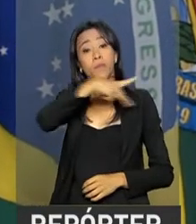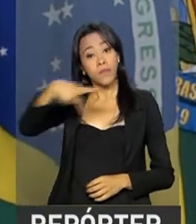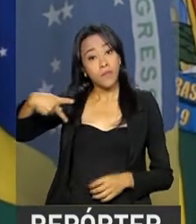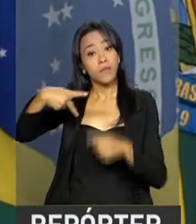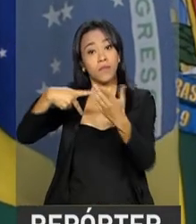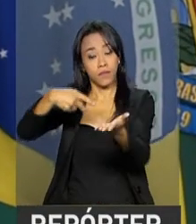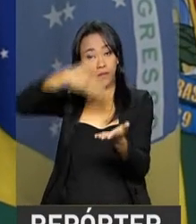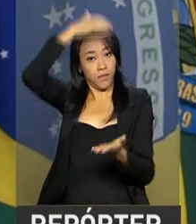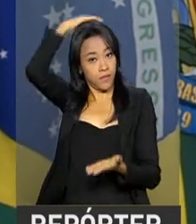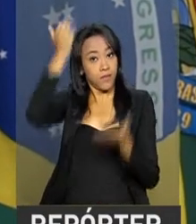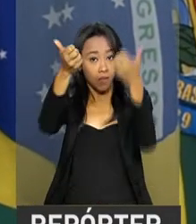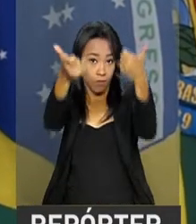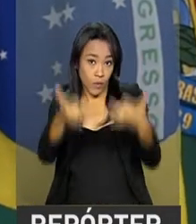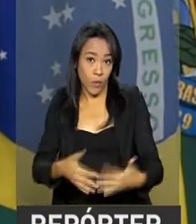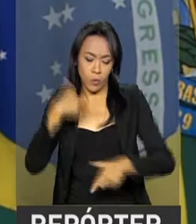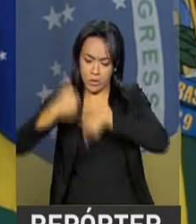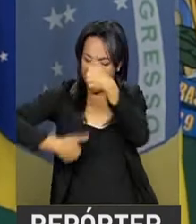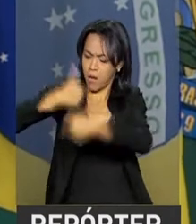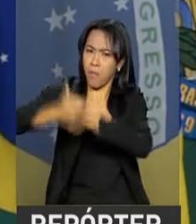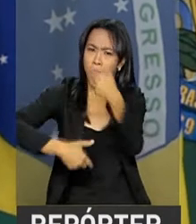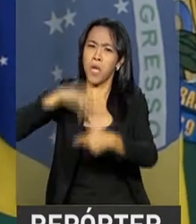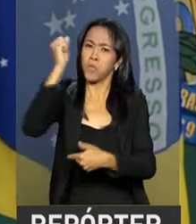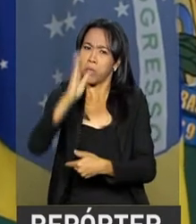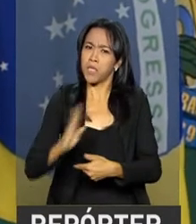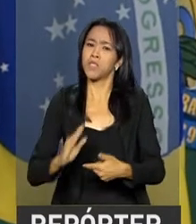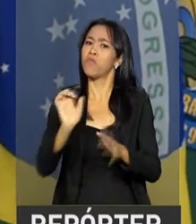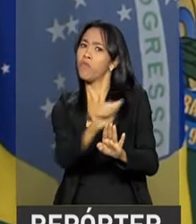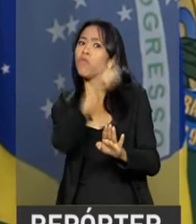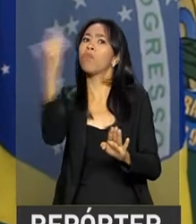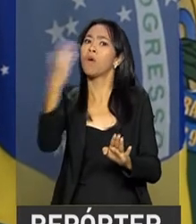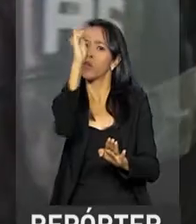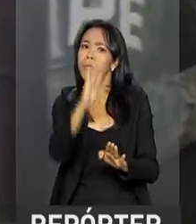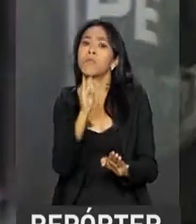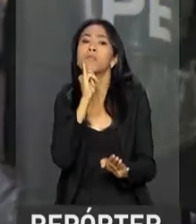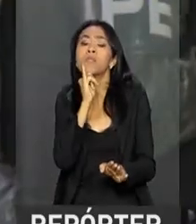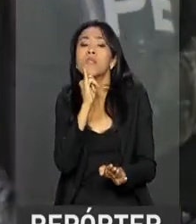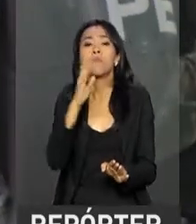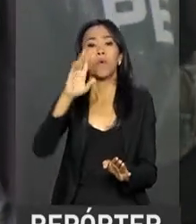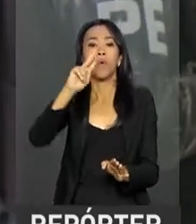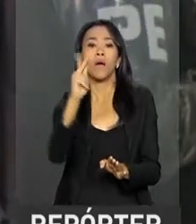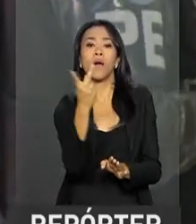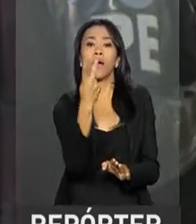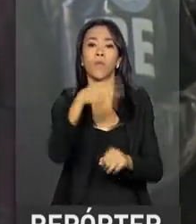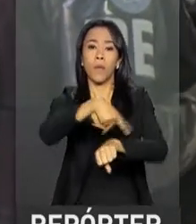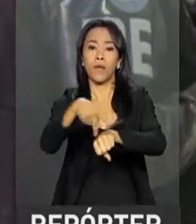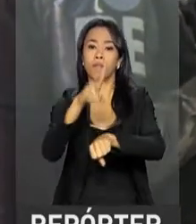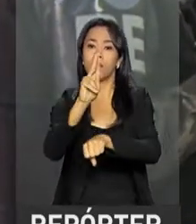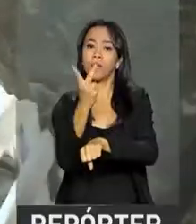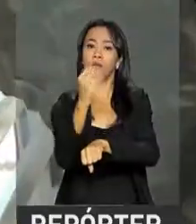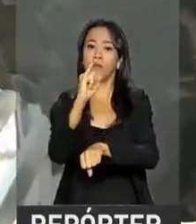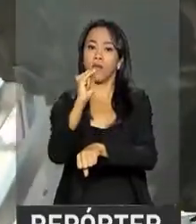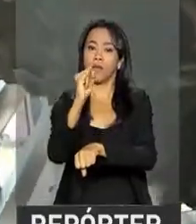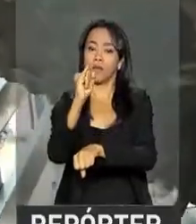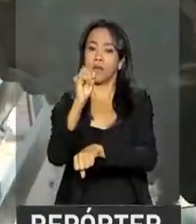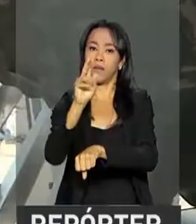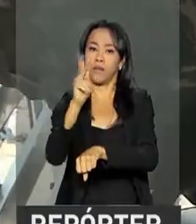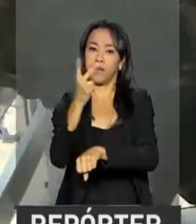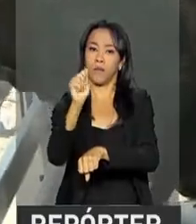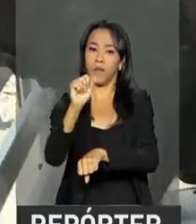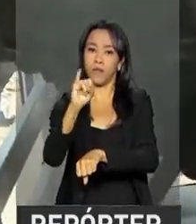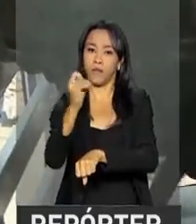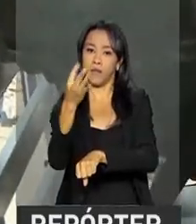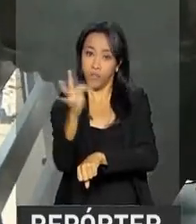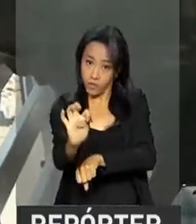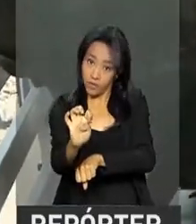realizado pelo brasil em missões de paz no exterior como no haiti a missão das nações unidas para estabilização do haiti